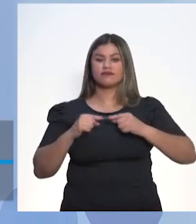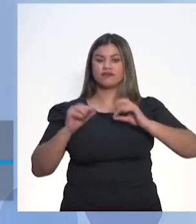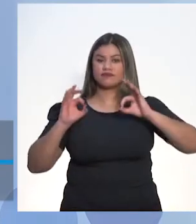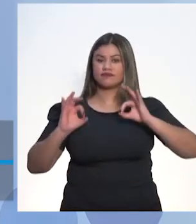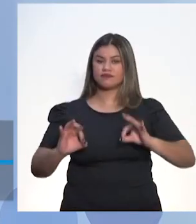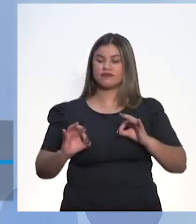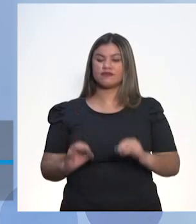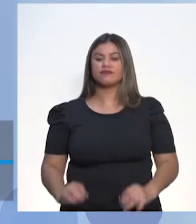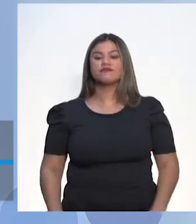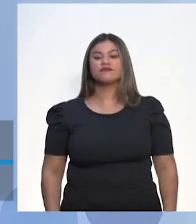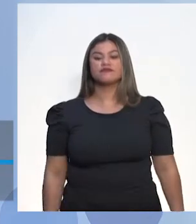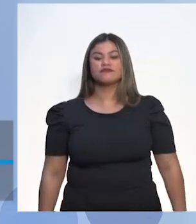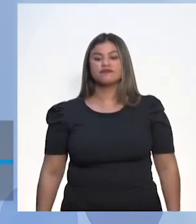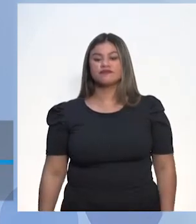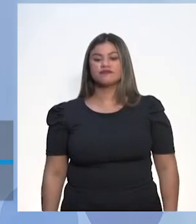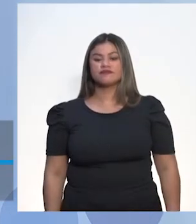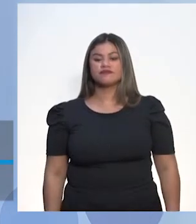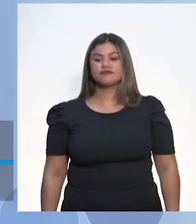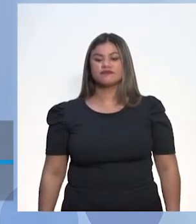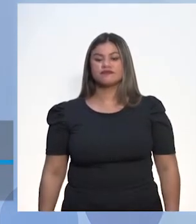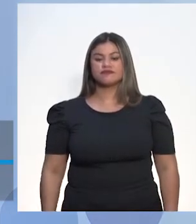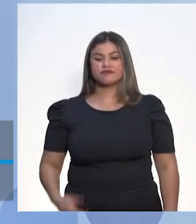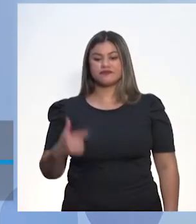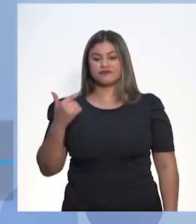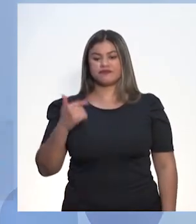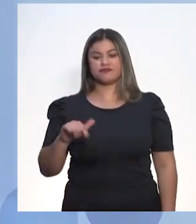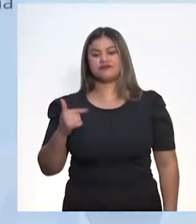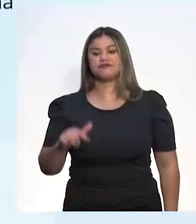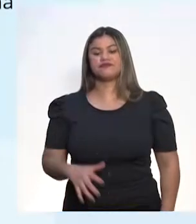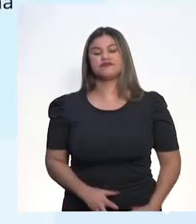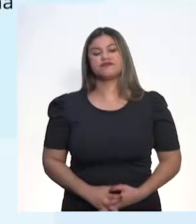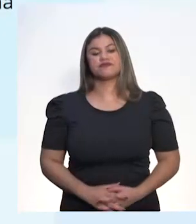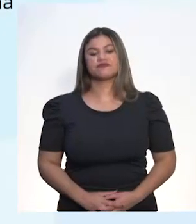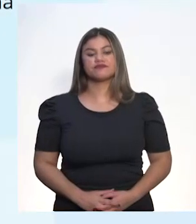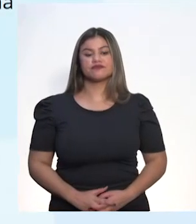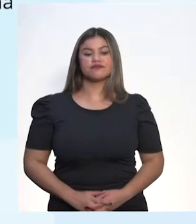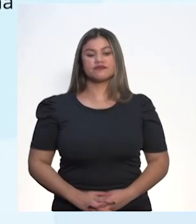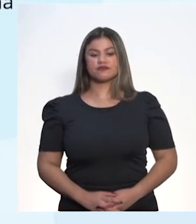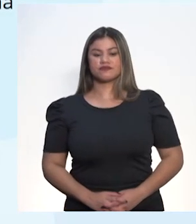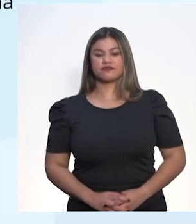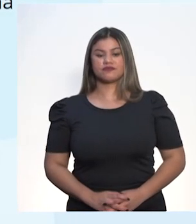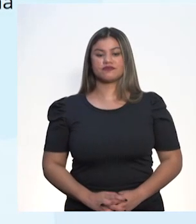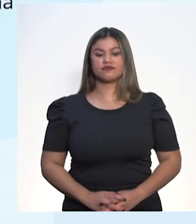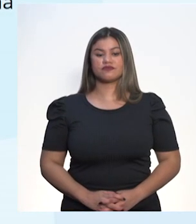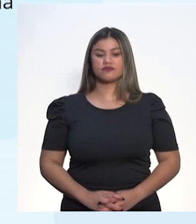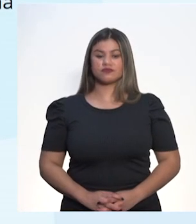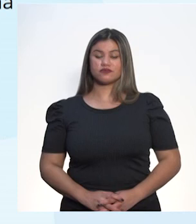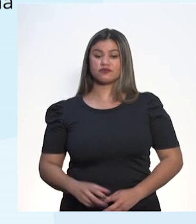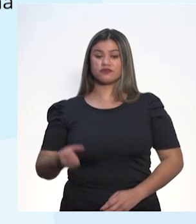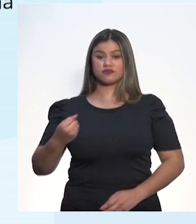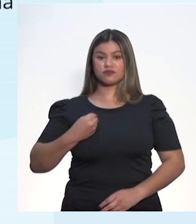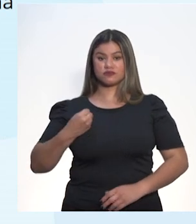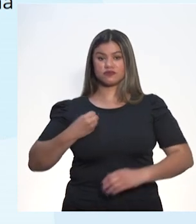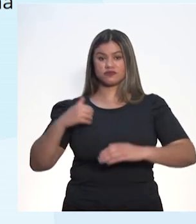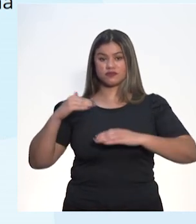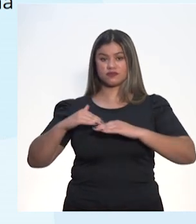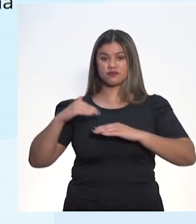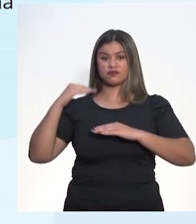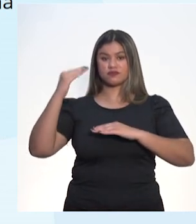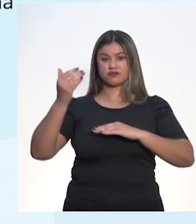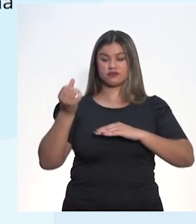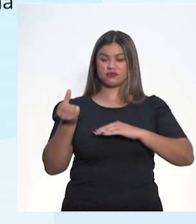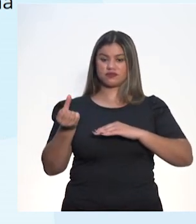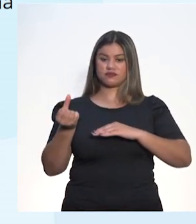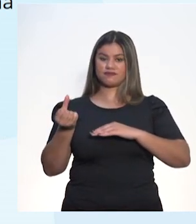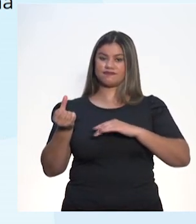certo. Agora, olha a próxima probabilidade. Probabilidade de sair um número maior do que 6 na face. Aí